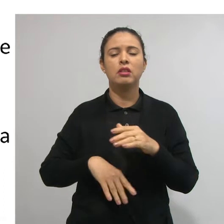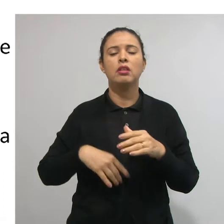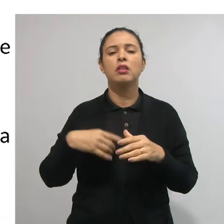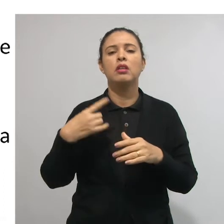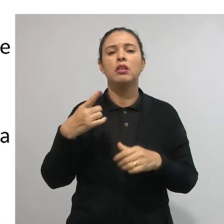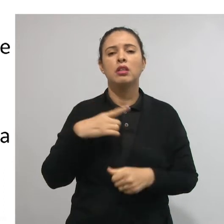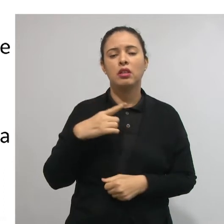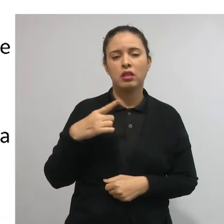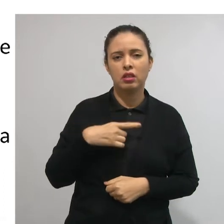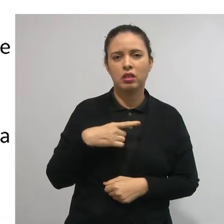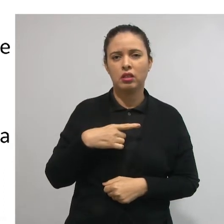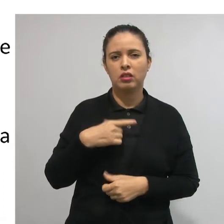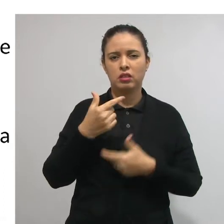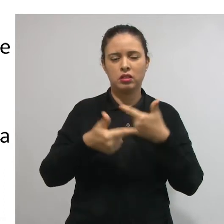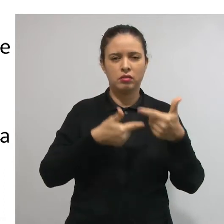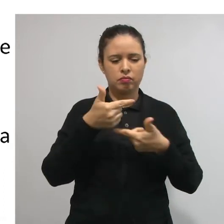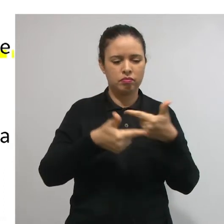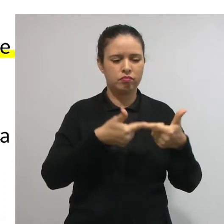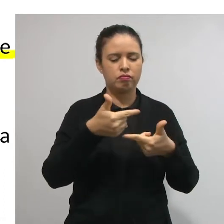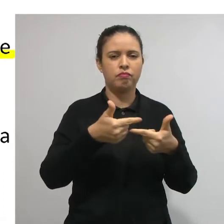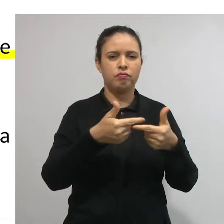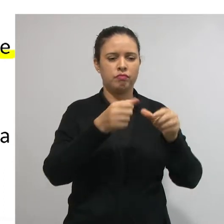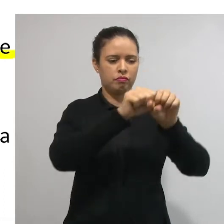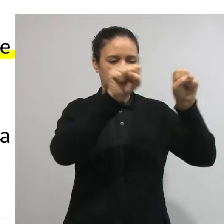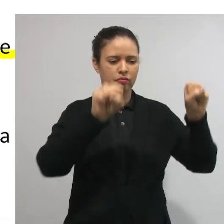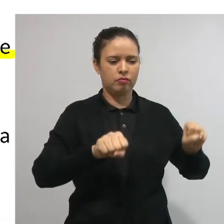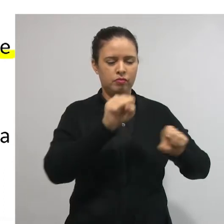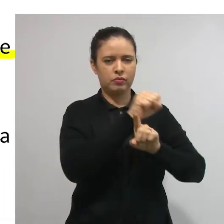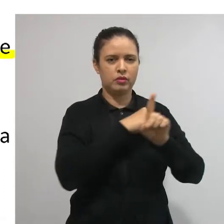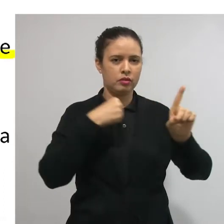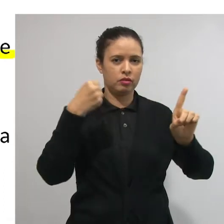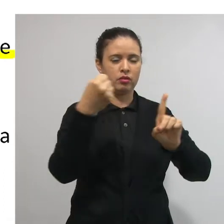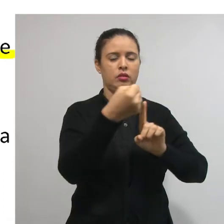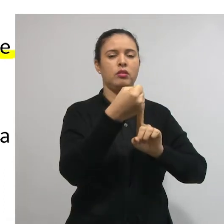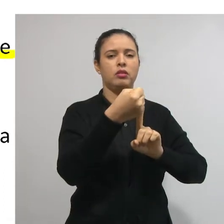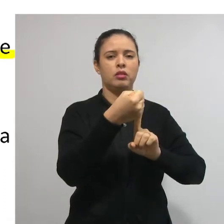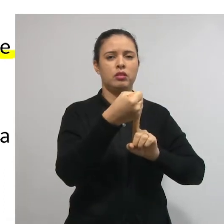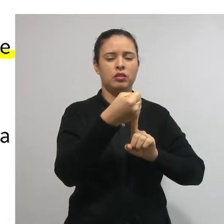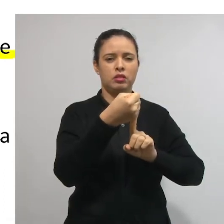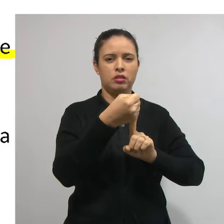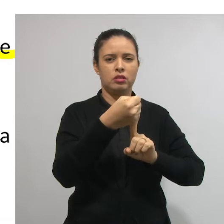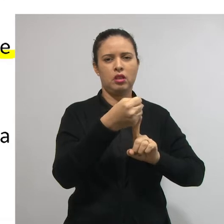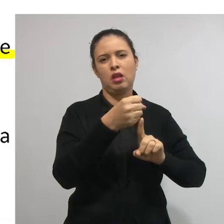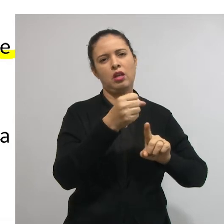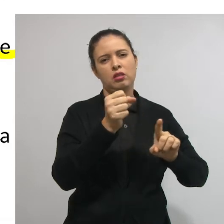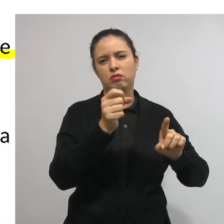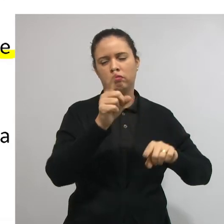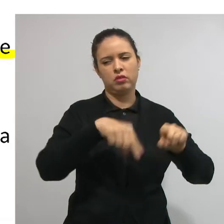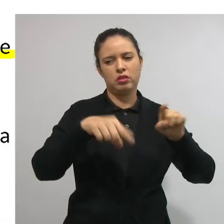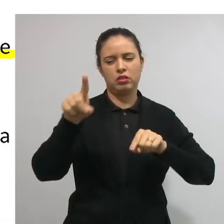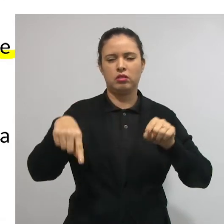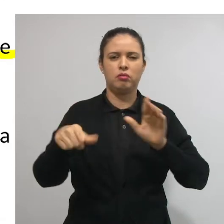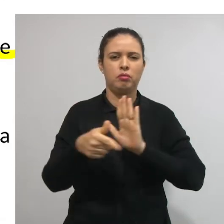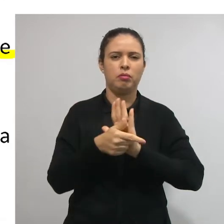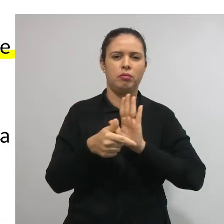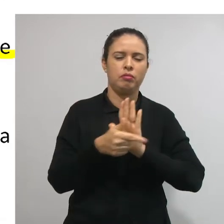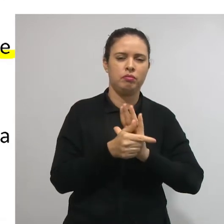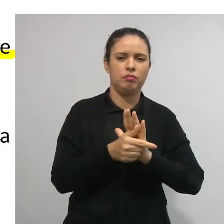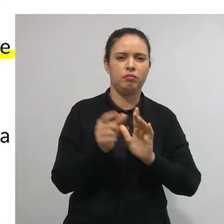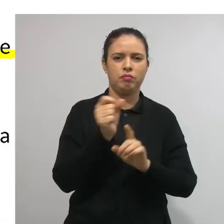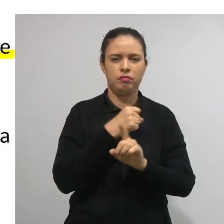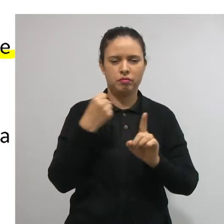Ter participação simultânea em vários sistemas sociais, claro, e também variação de papéis sociais.